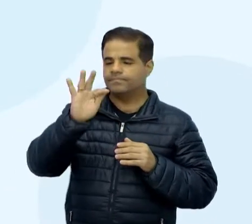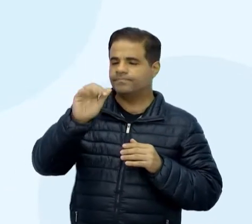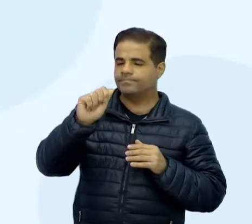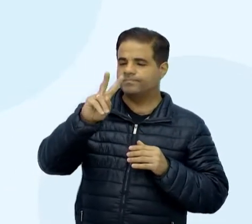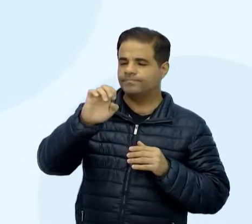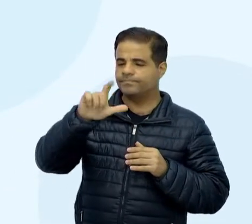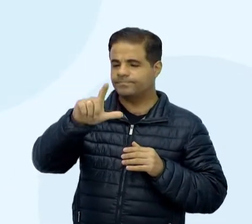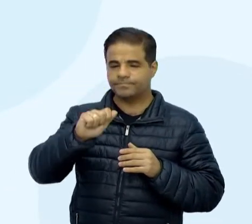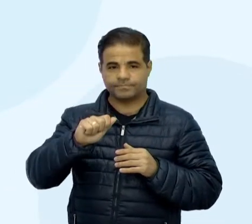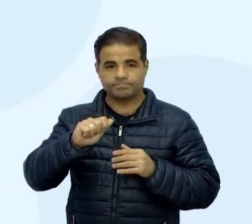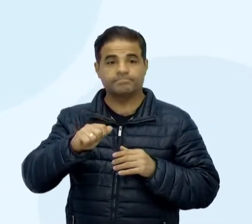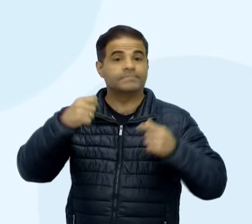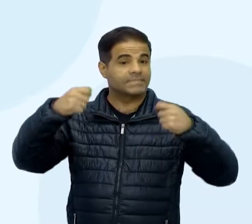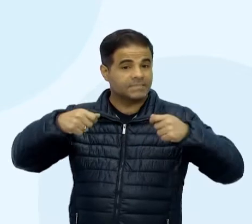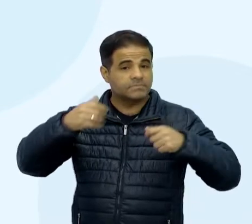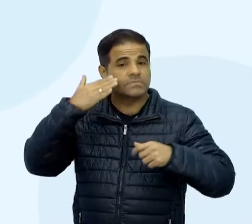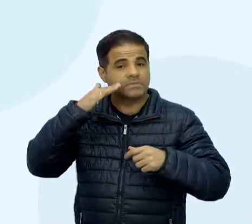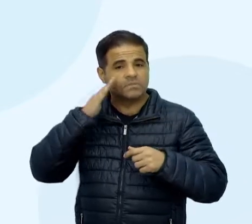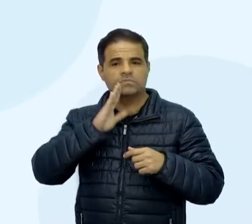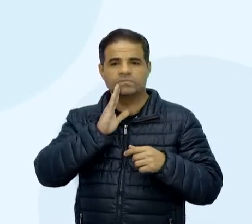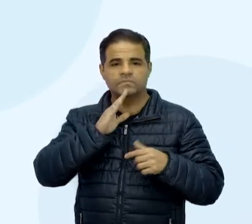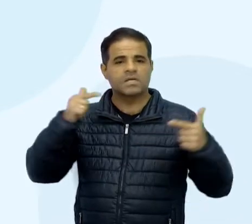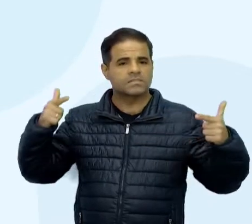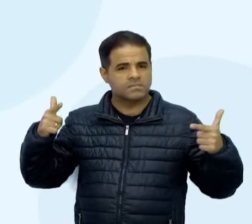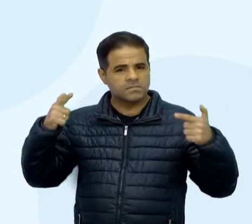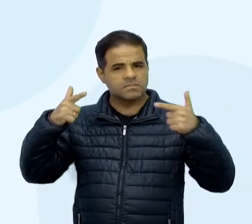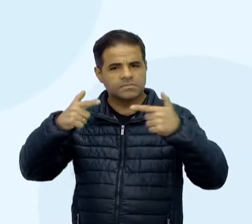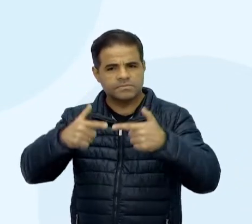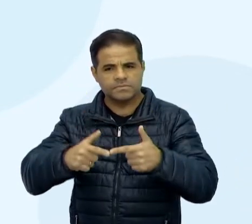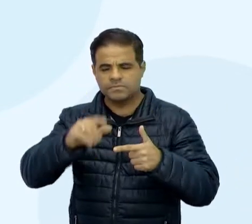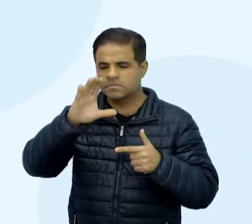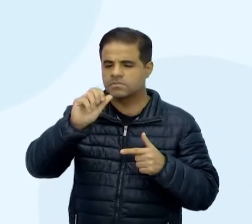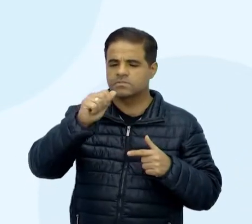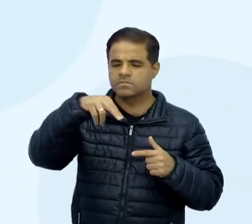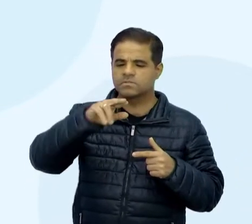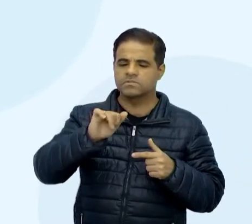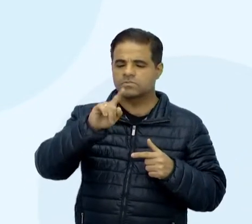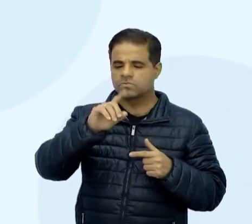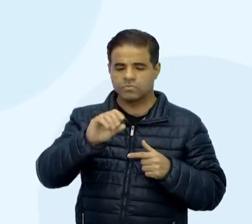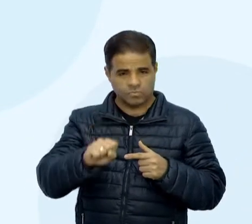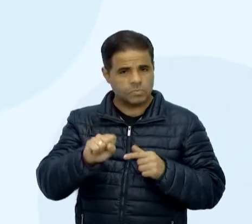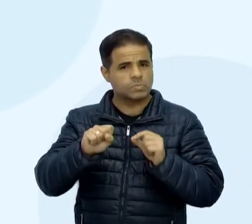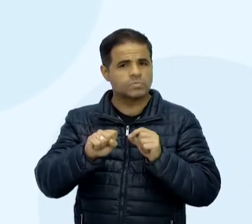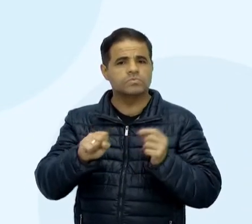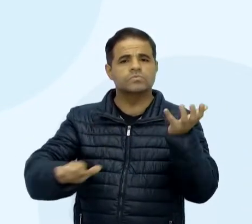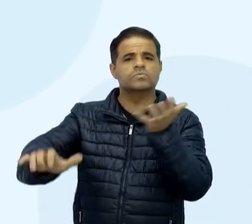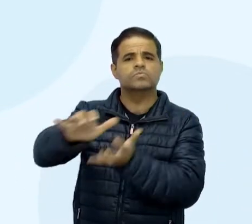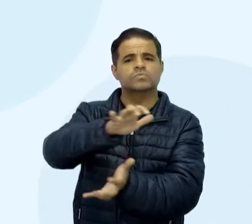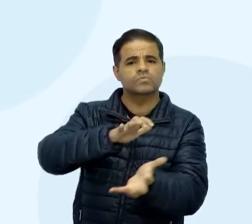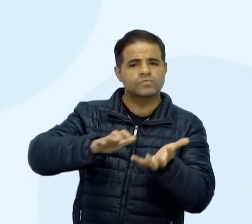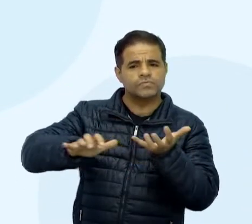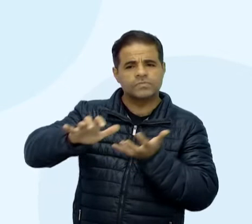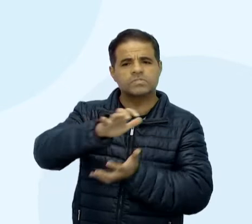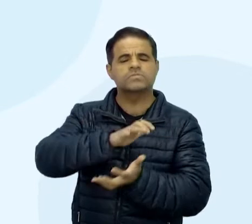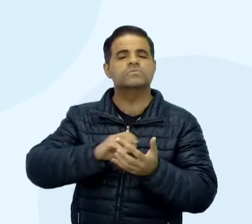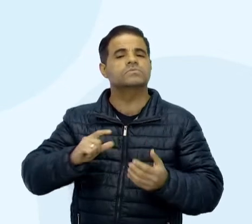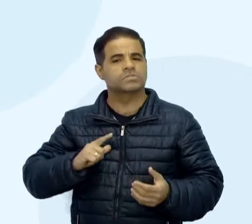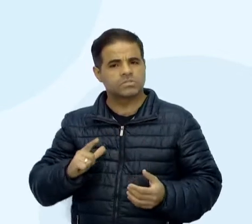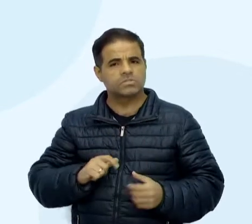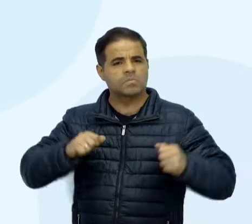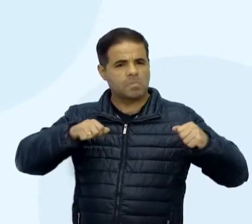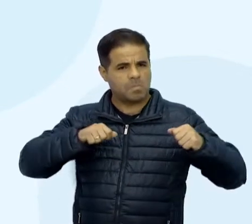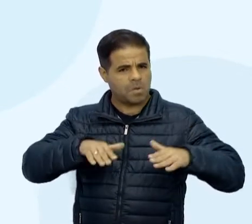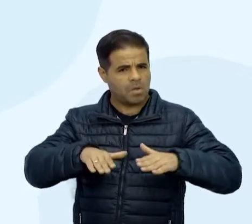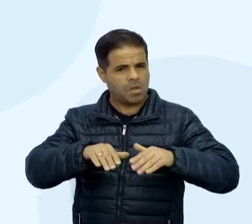que foi a Guerra de Canudos. Para isso, vamos entender aqui que a Guerra de Canudos foi um conflito que aconteceu entre o